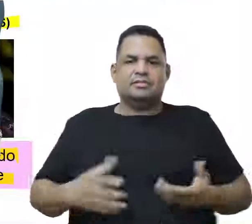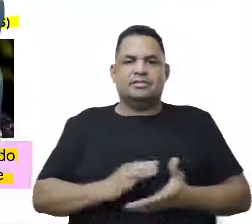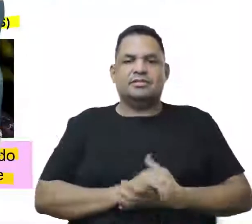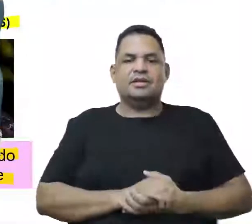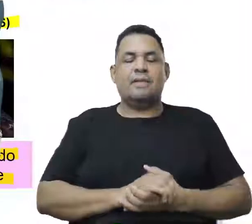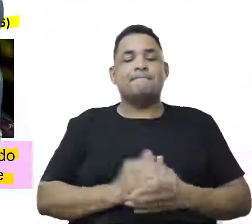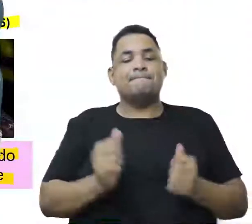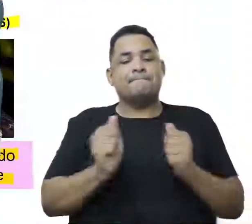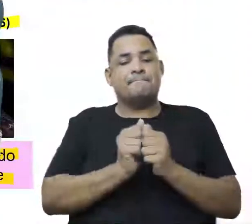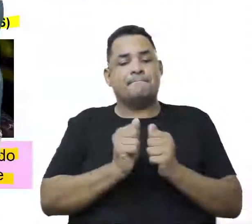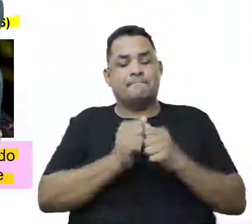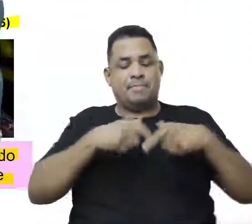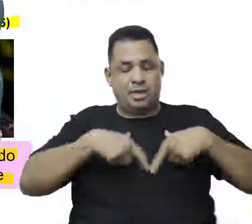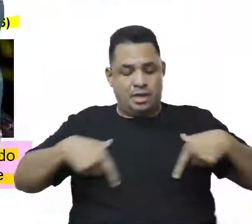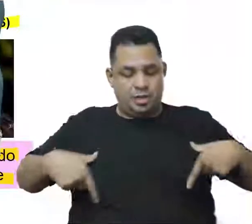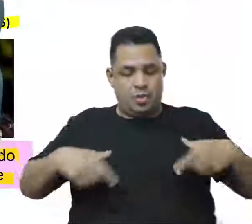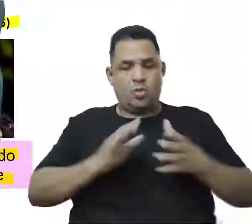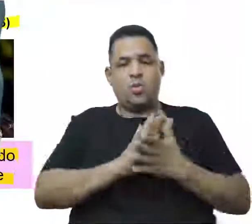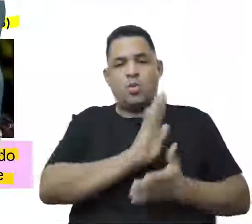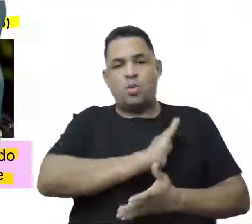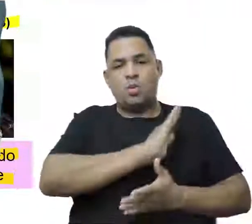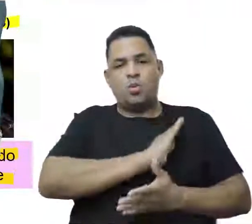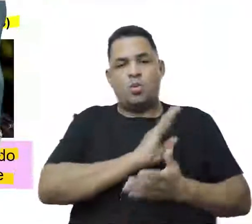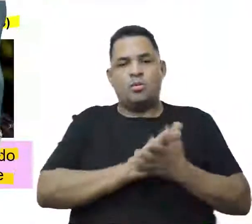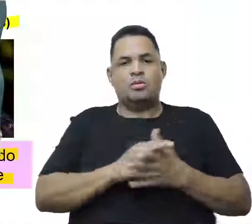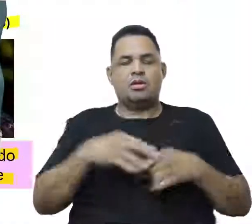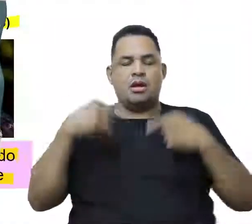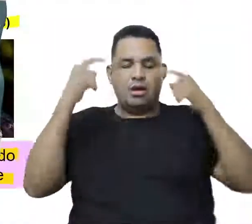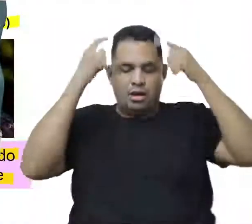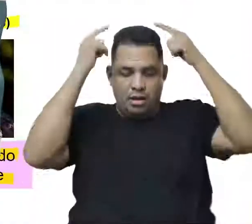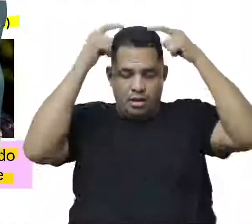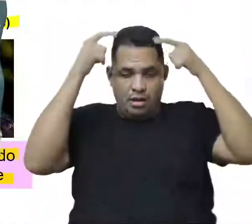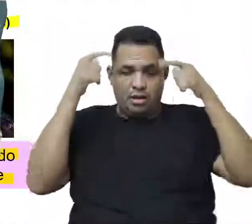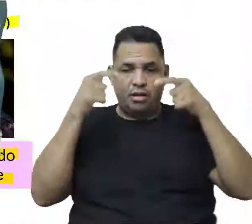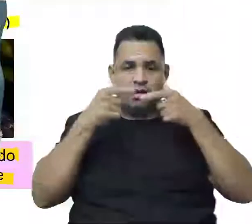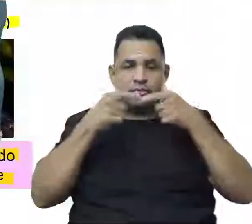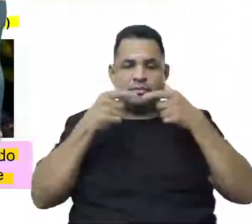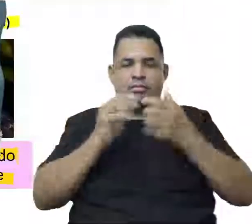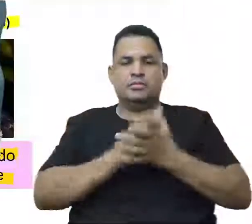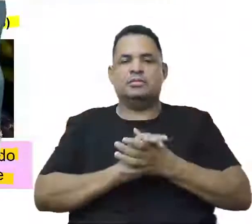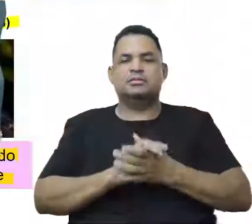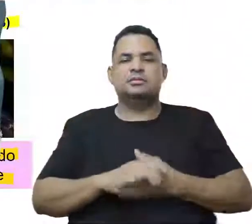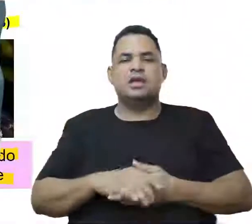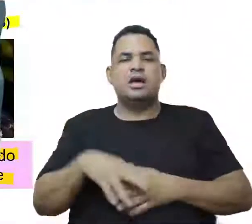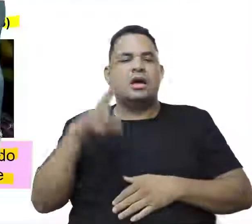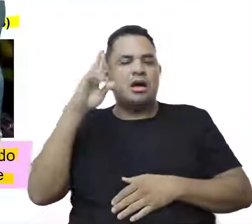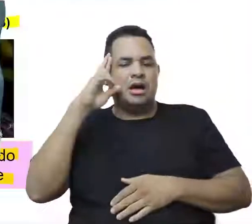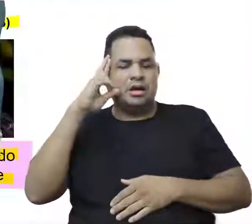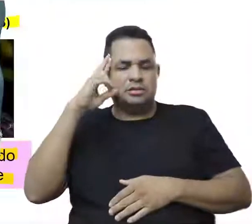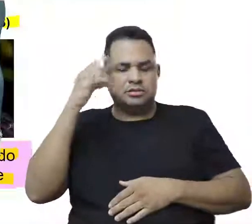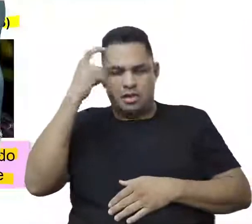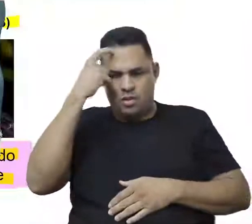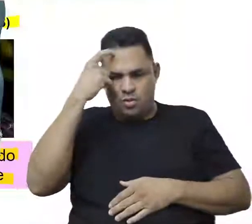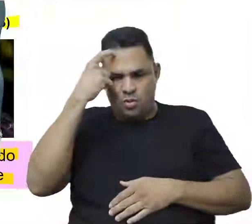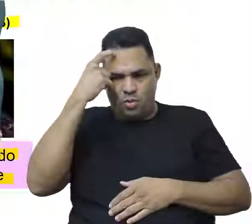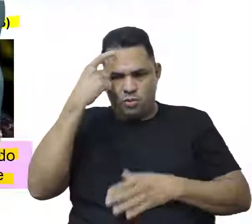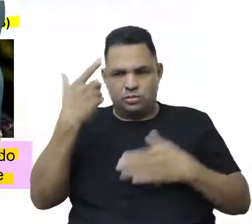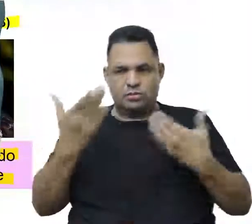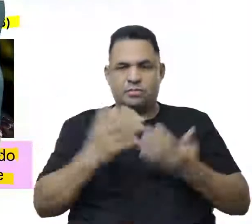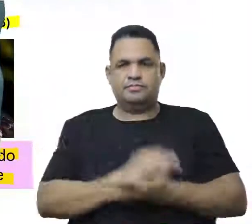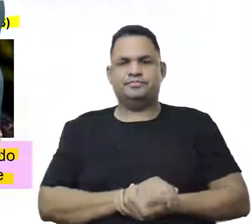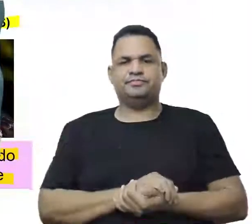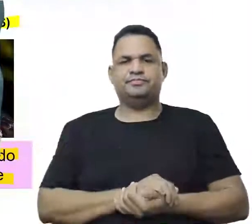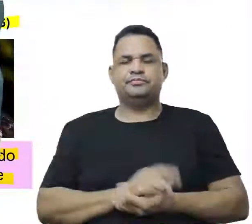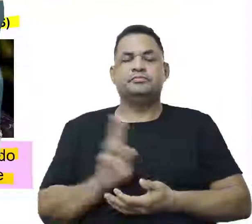ao coração. Isso. E a cabeça é razão, né? Consciência. Então, tem uma explicação que o livro traz